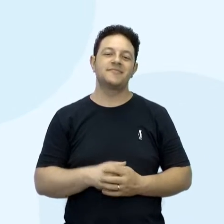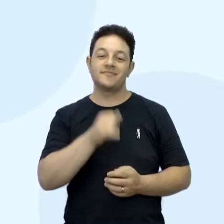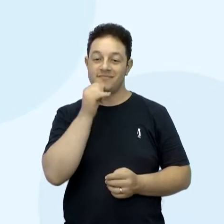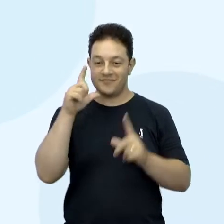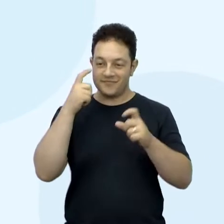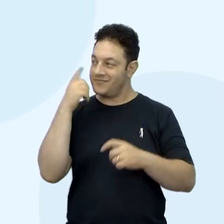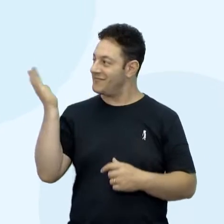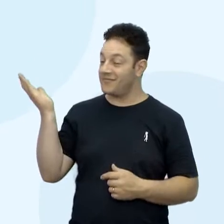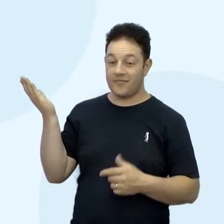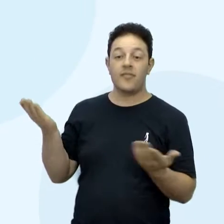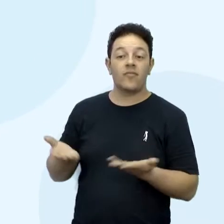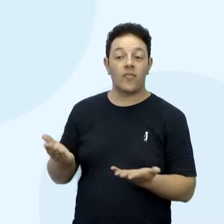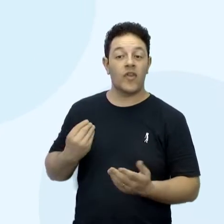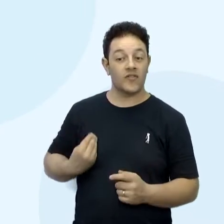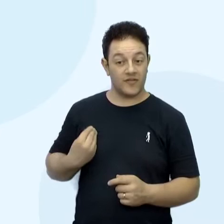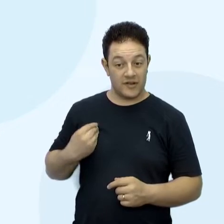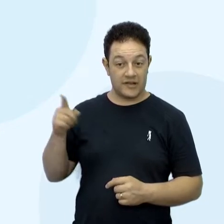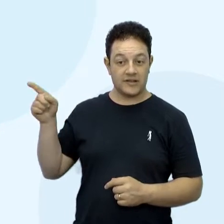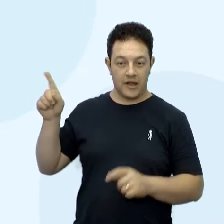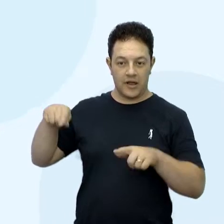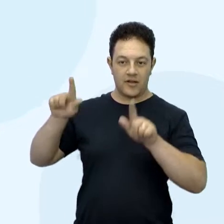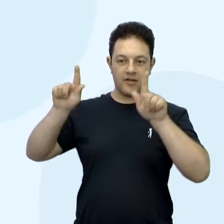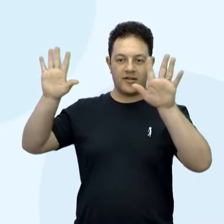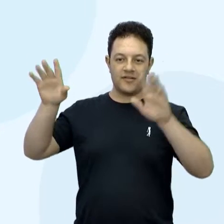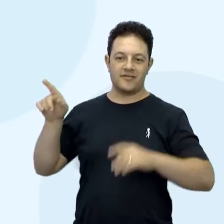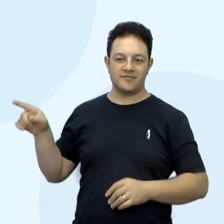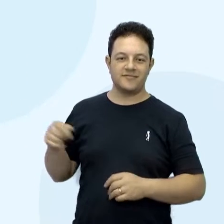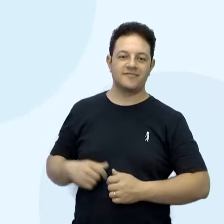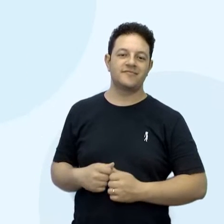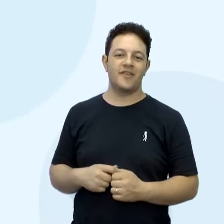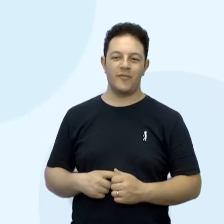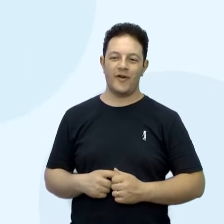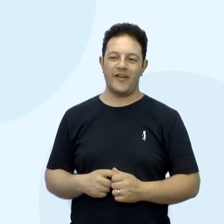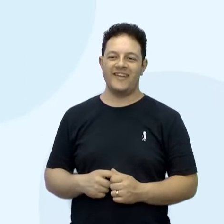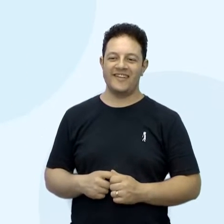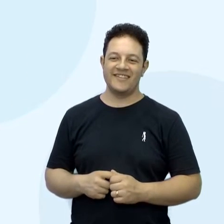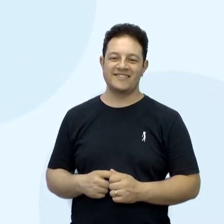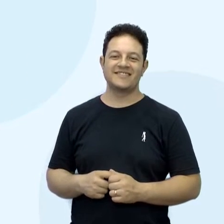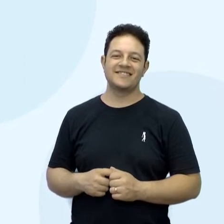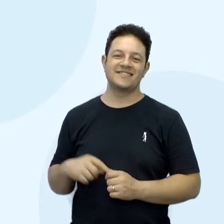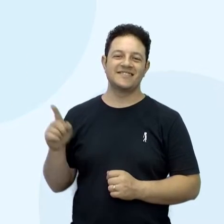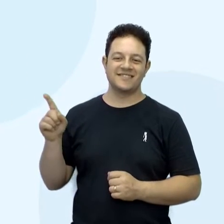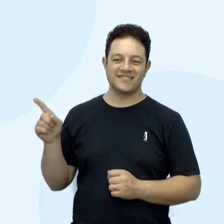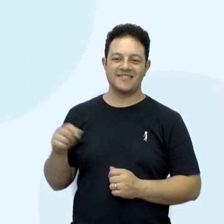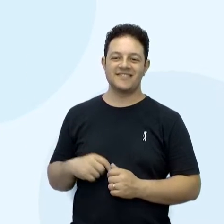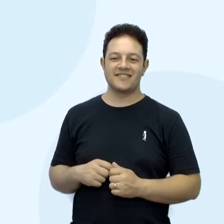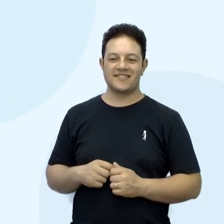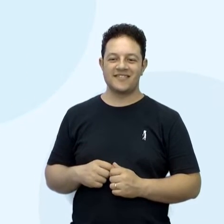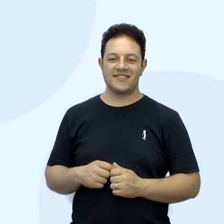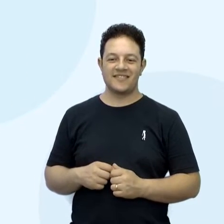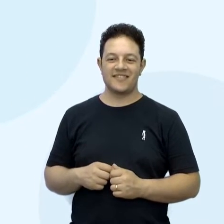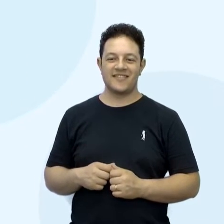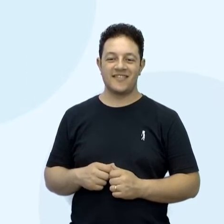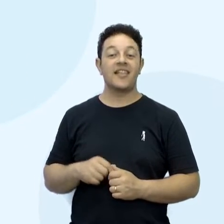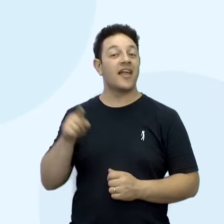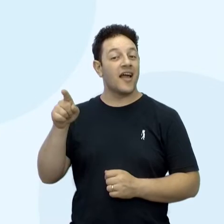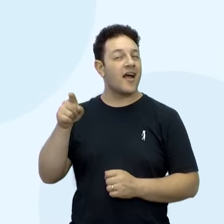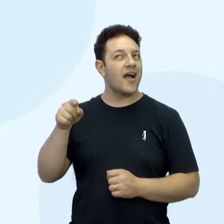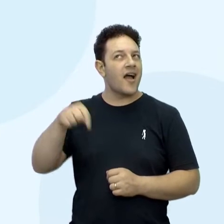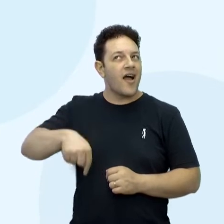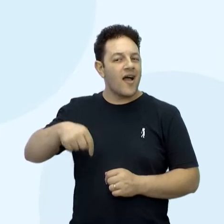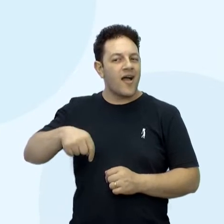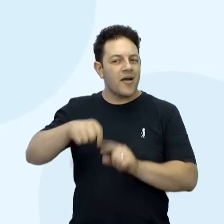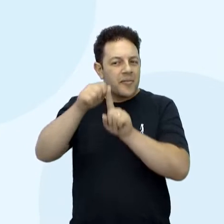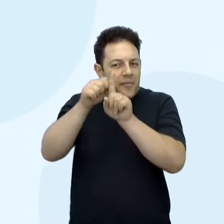uma imagem da catedral, né? Essa imagem foi tirada por mim nesse ano, né? Foi, se eu não me engano, foi no comecinho